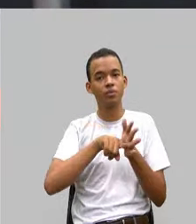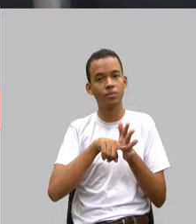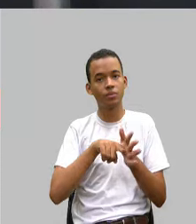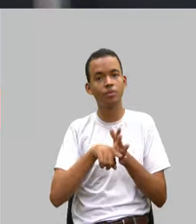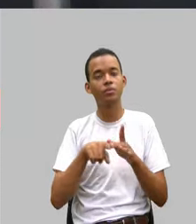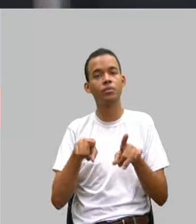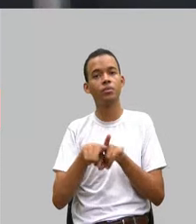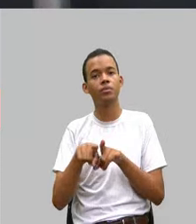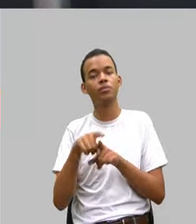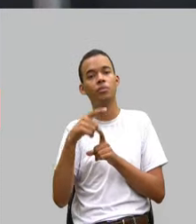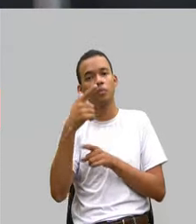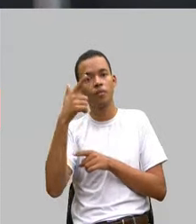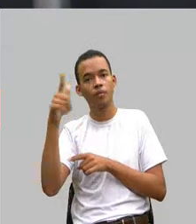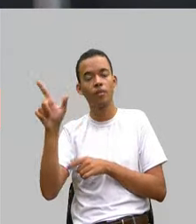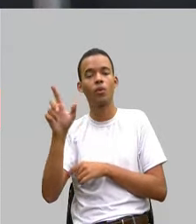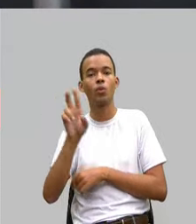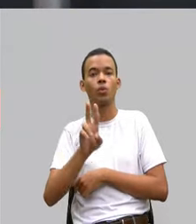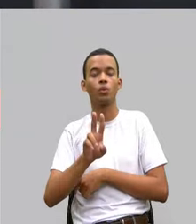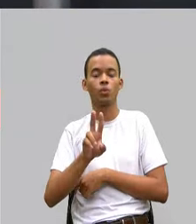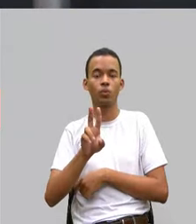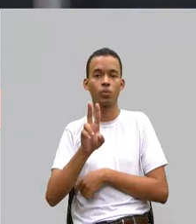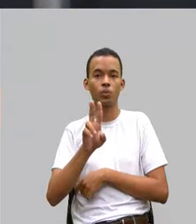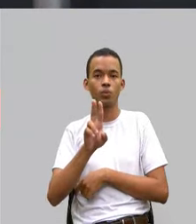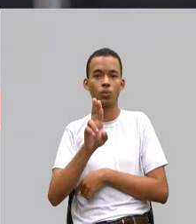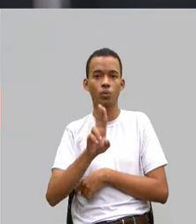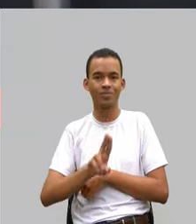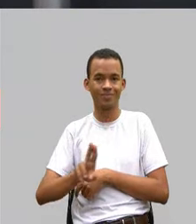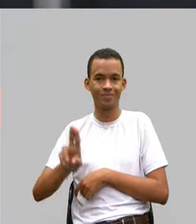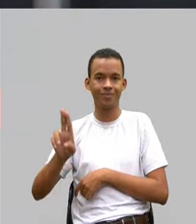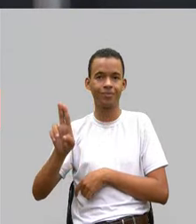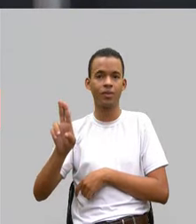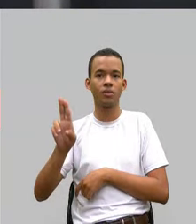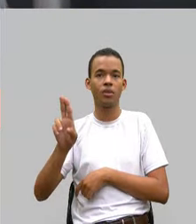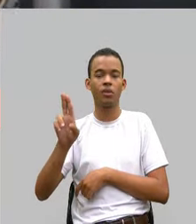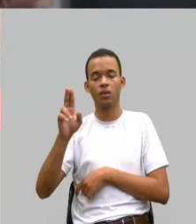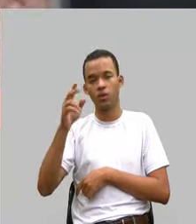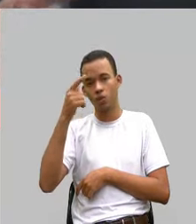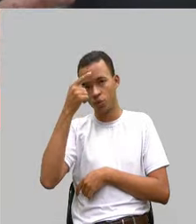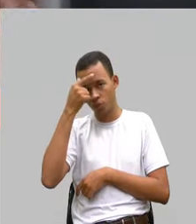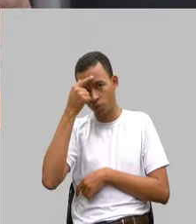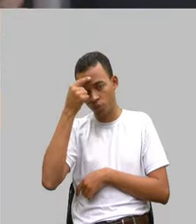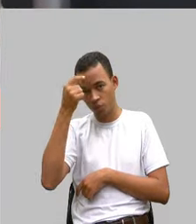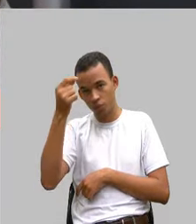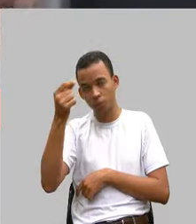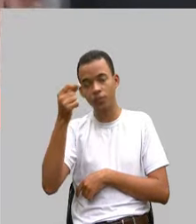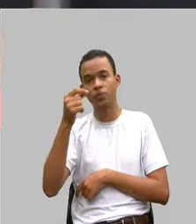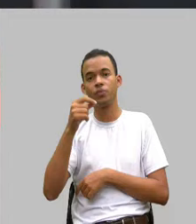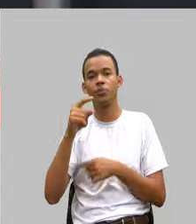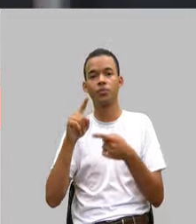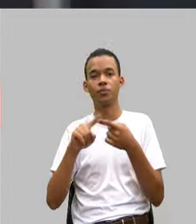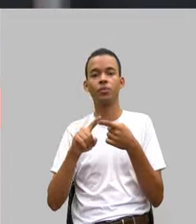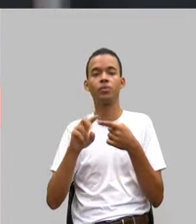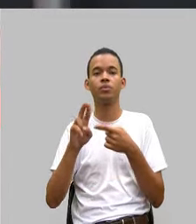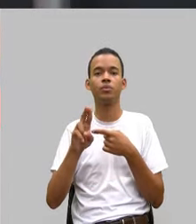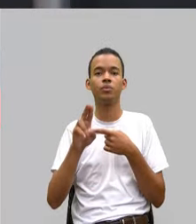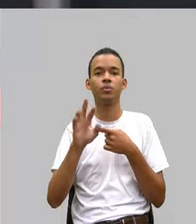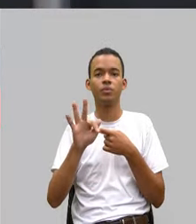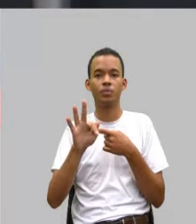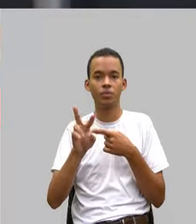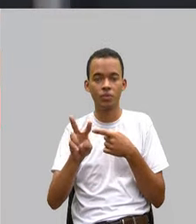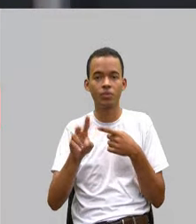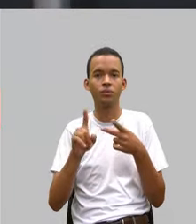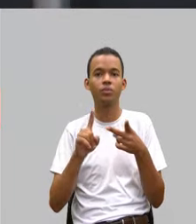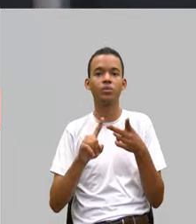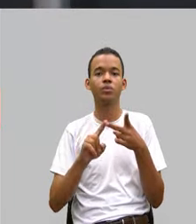do Estado de Minas Gerais que já executam a pesquisa sobre cannabis em seus Camp é o caso da Universidade Federal de Viçosa Universidade Federal de